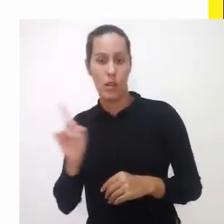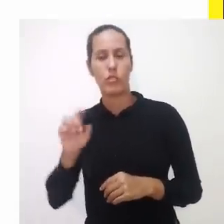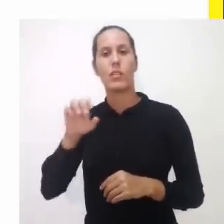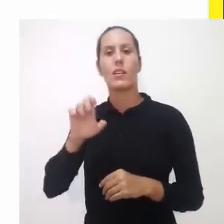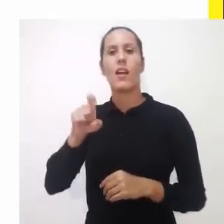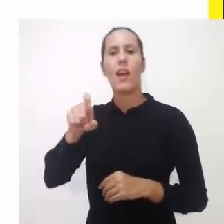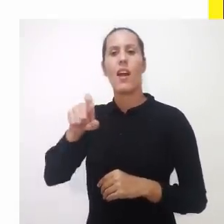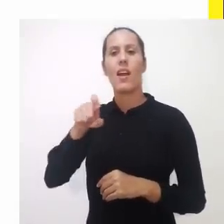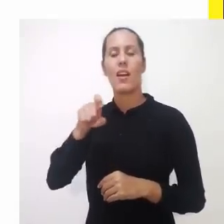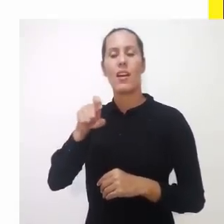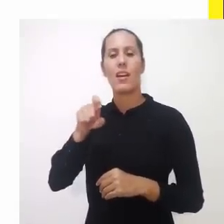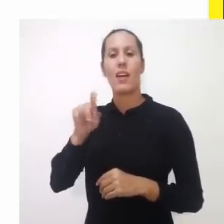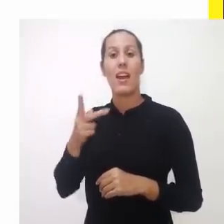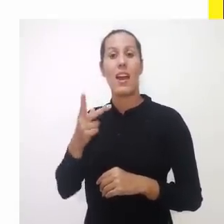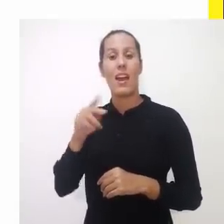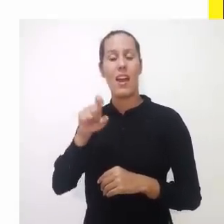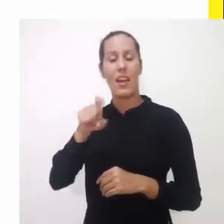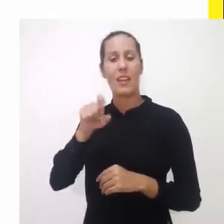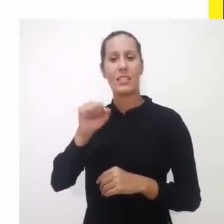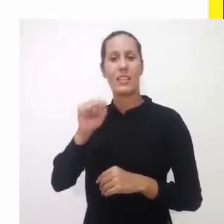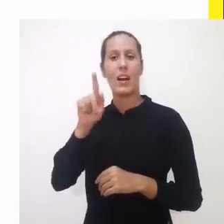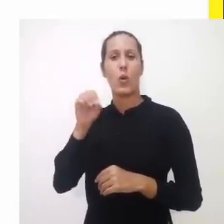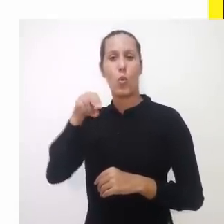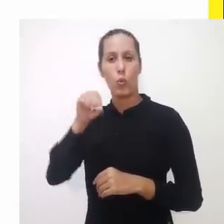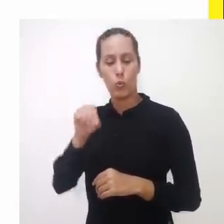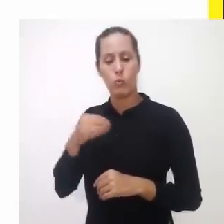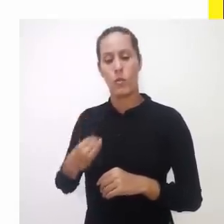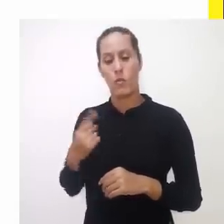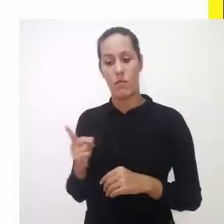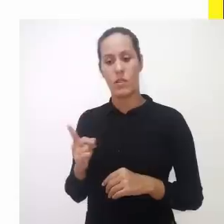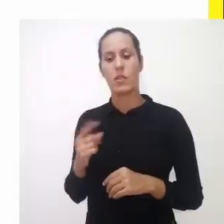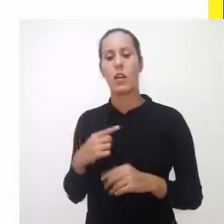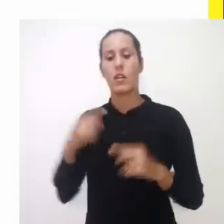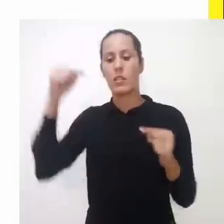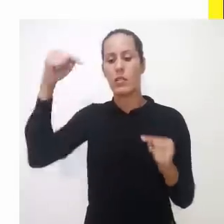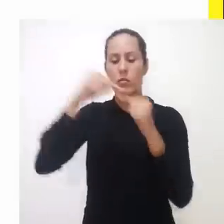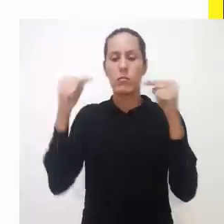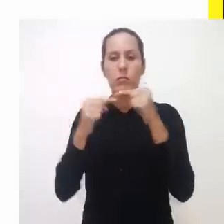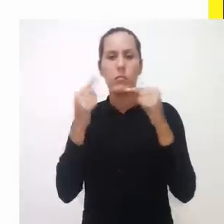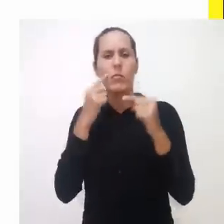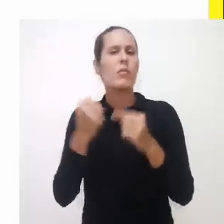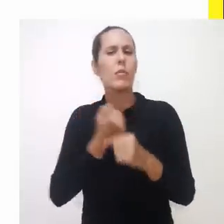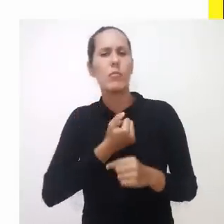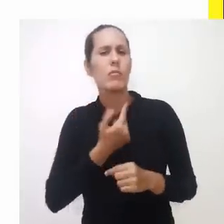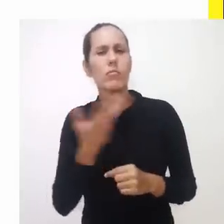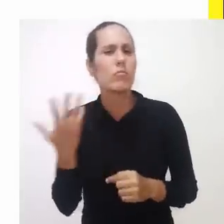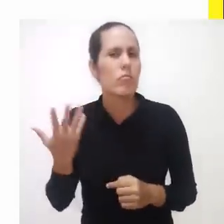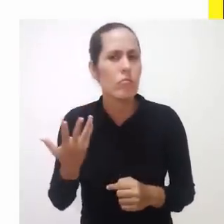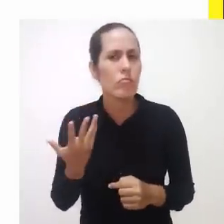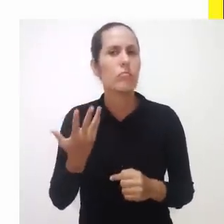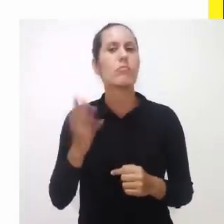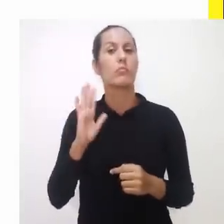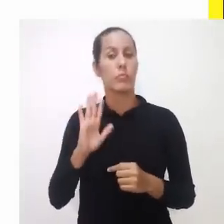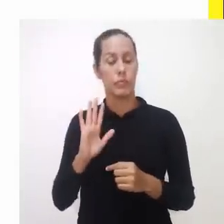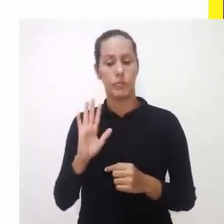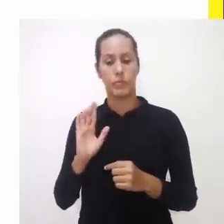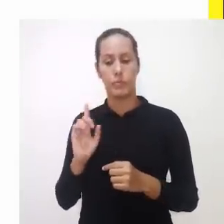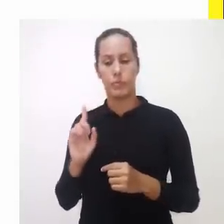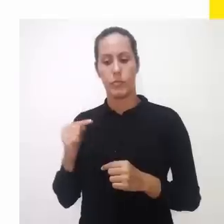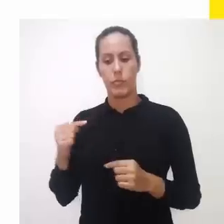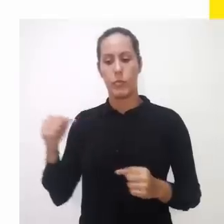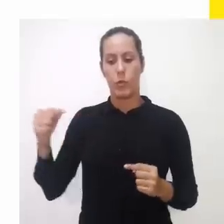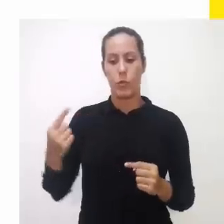a região interna aí, que é a abertura ao encontro dos segmentos de reta, e vamos ver as suas